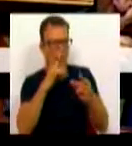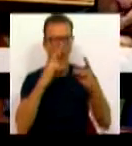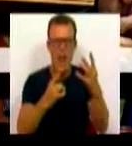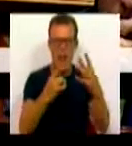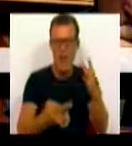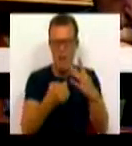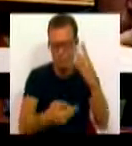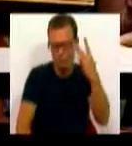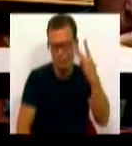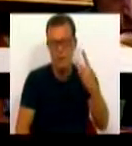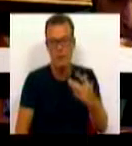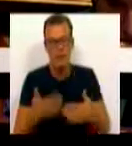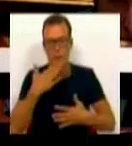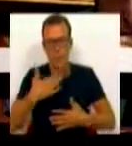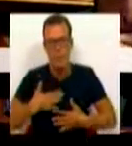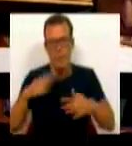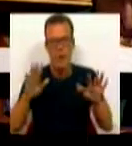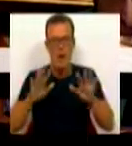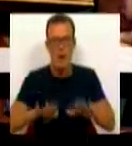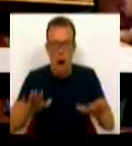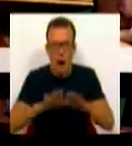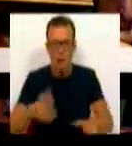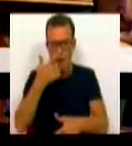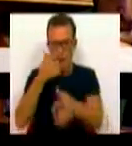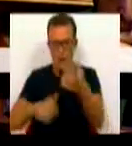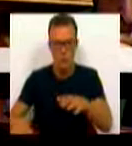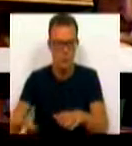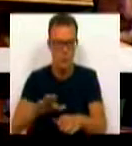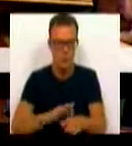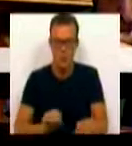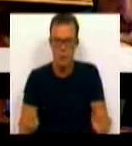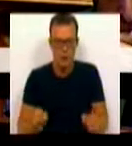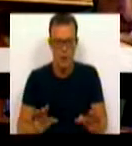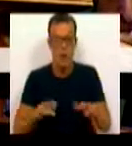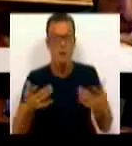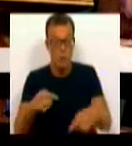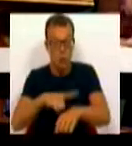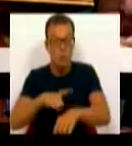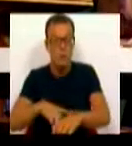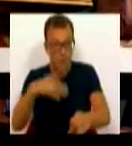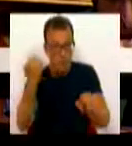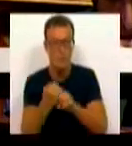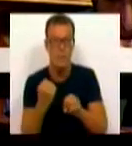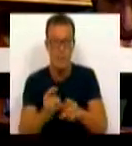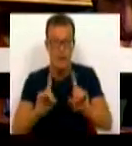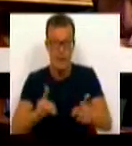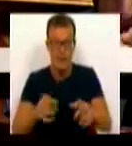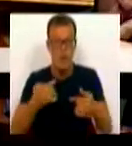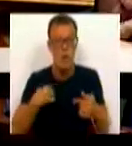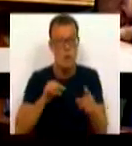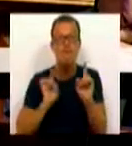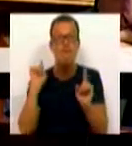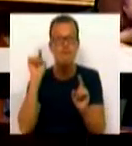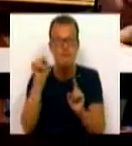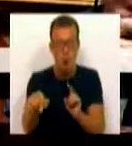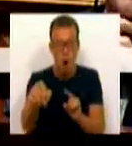nada traz serenidade àquelas populações. É agora o tempo de agir. Estive nos concelhos